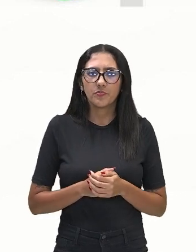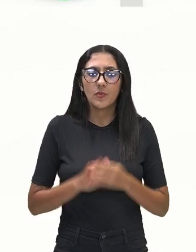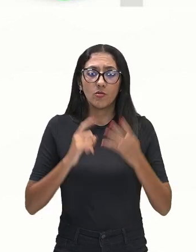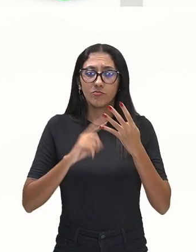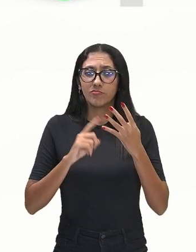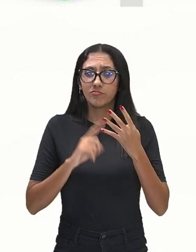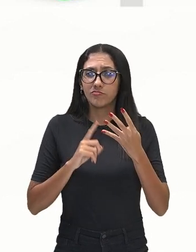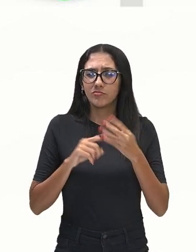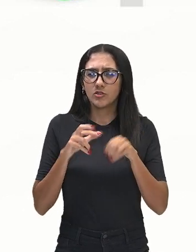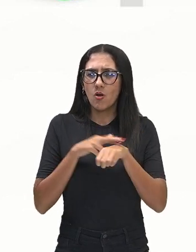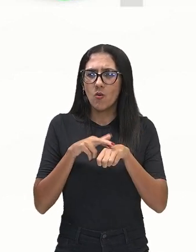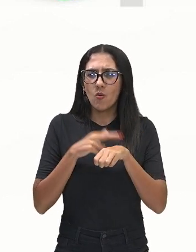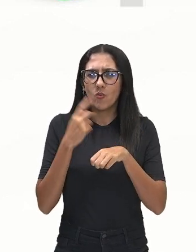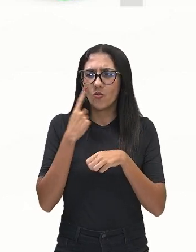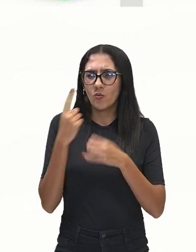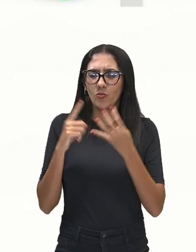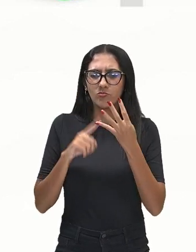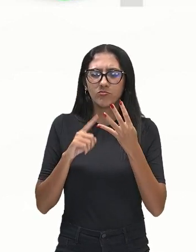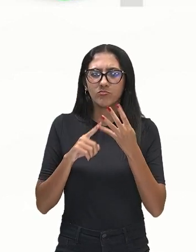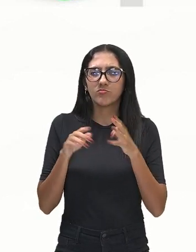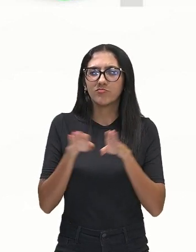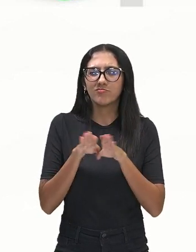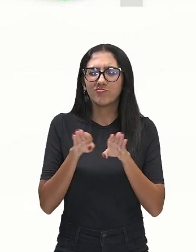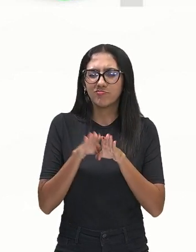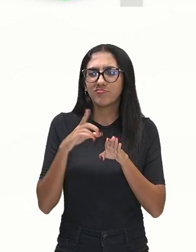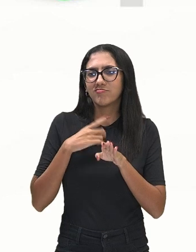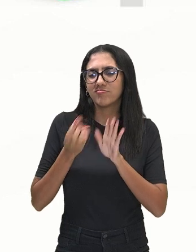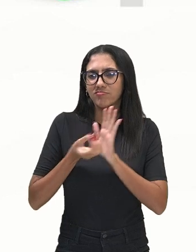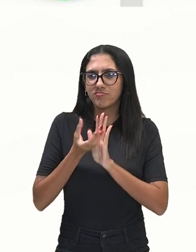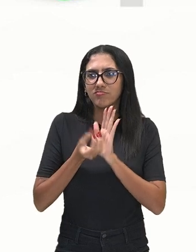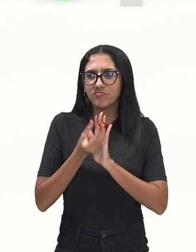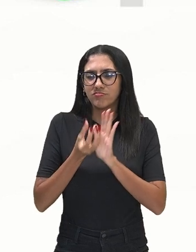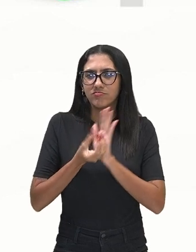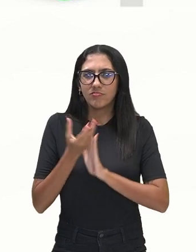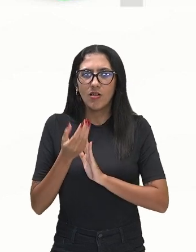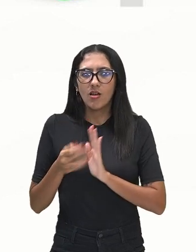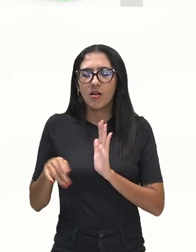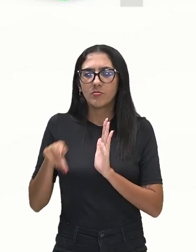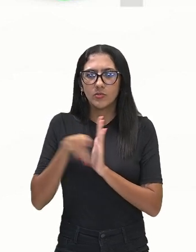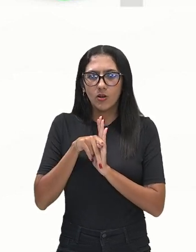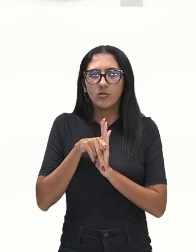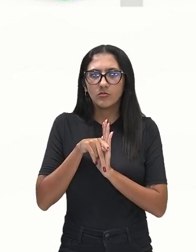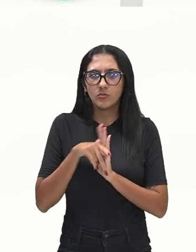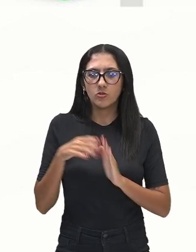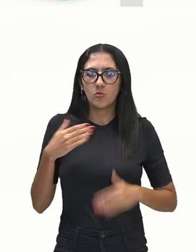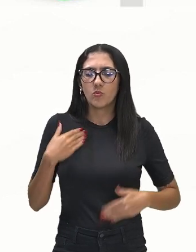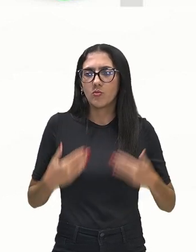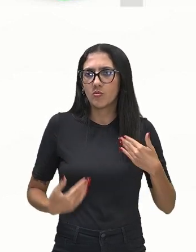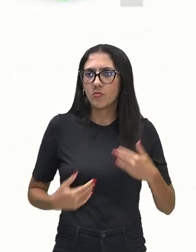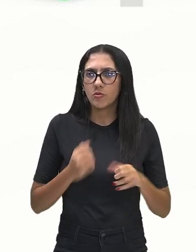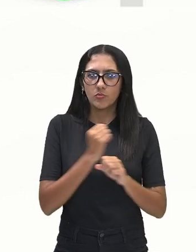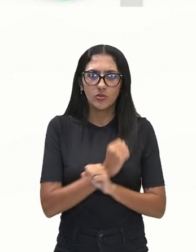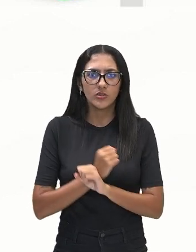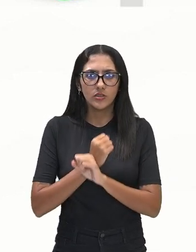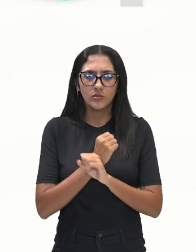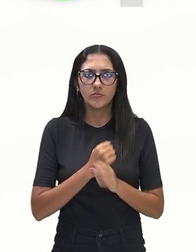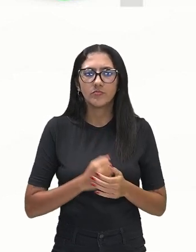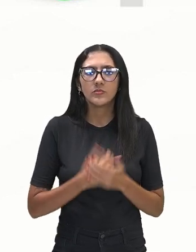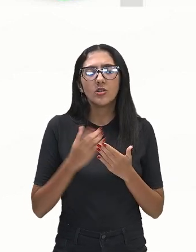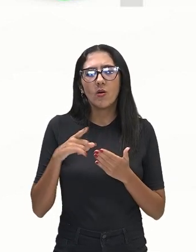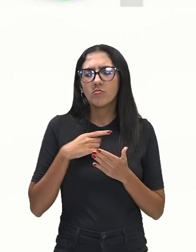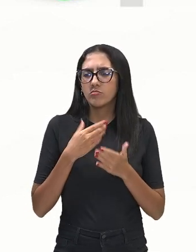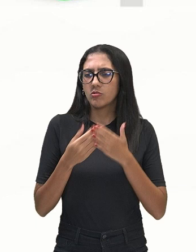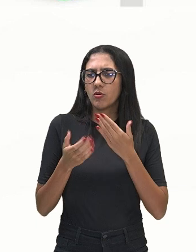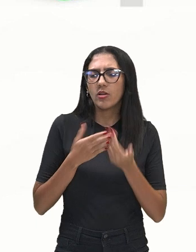são produzidos também ali como células do sistema, né, imunológico. Então, eles são qualquer